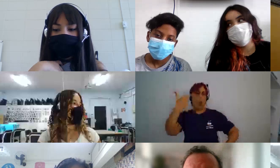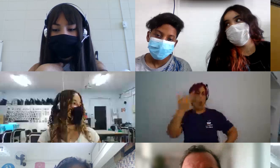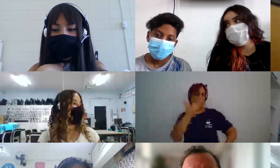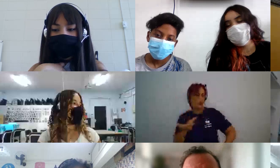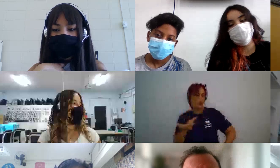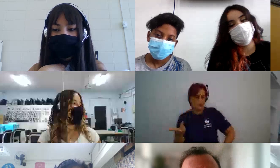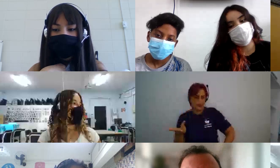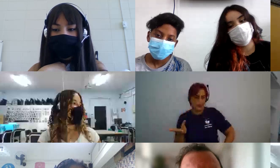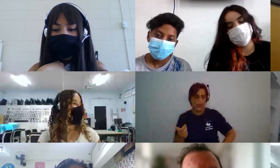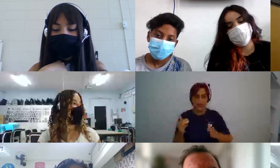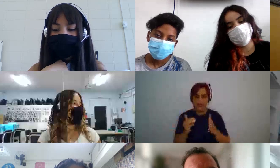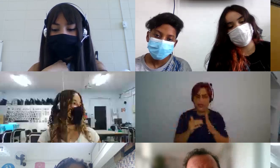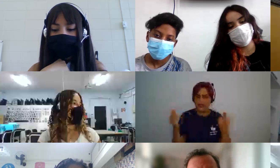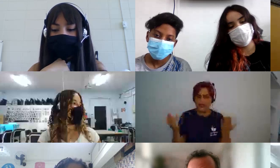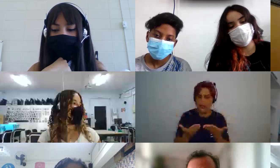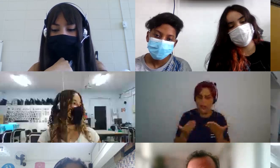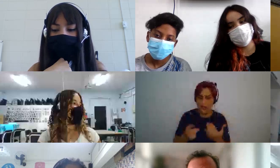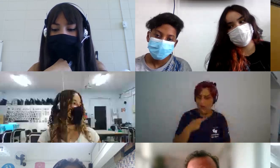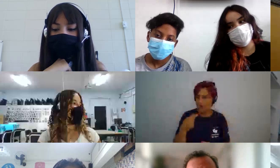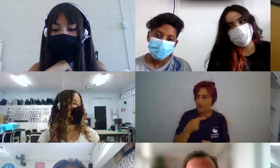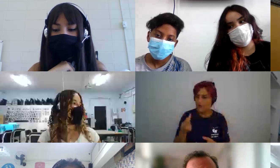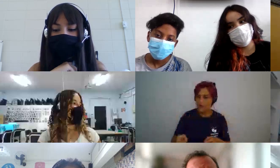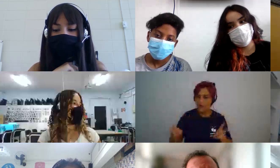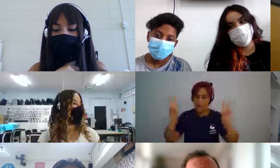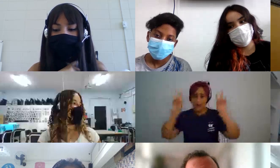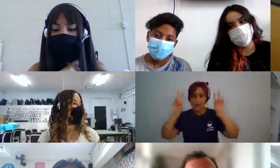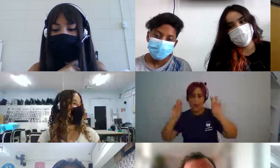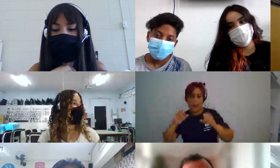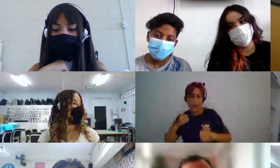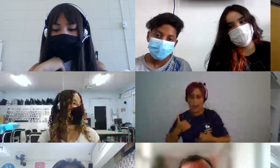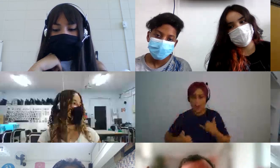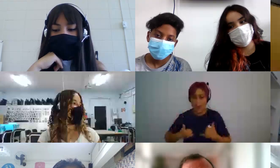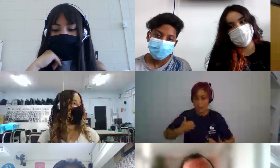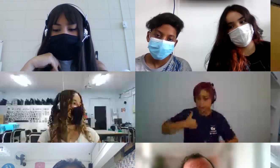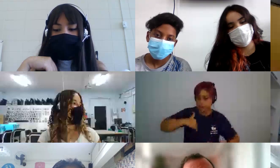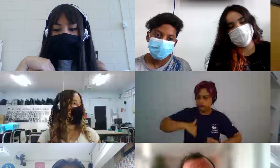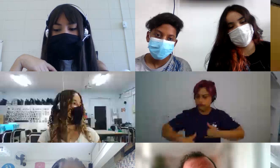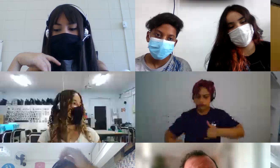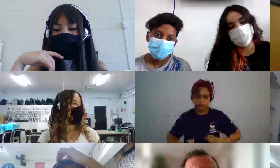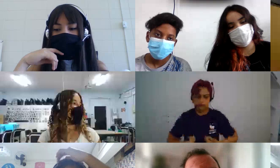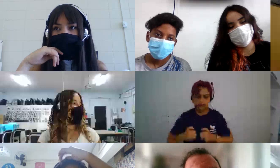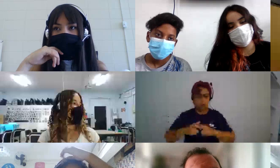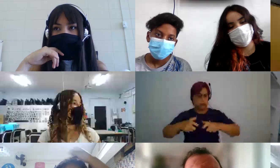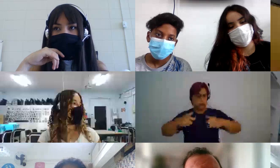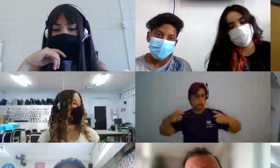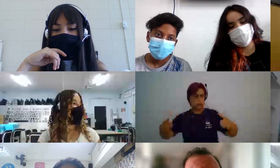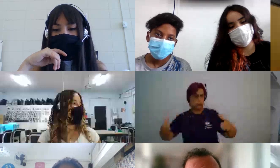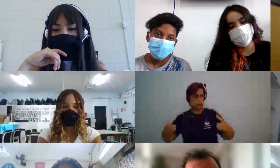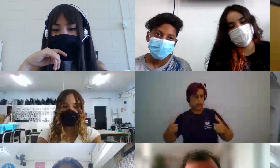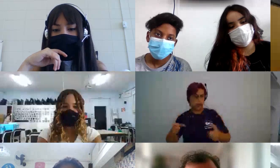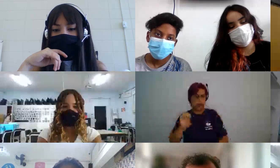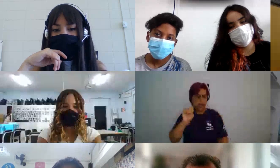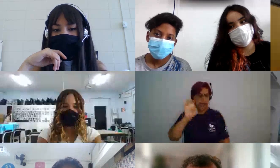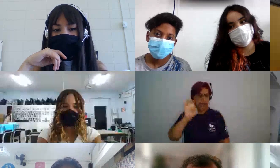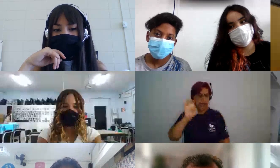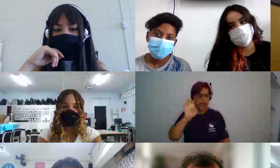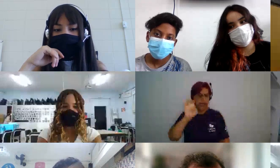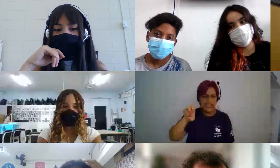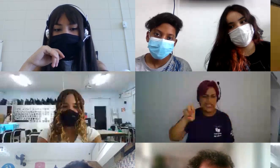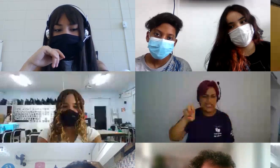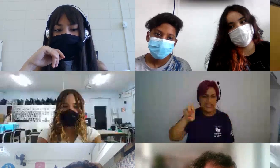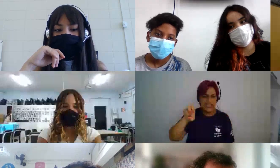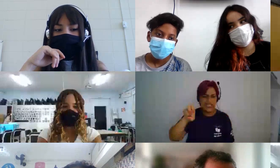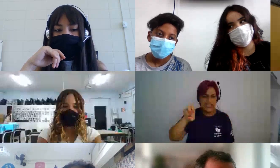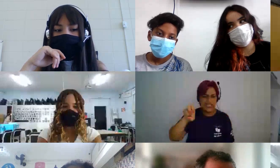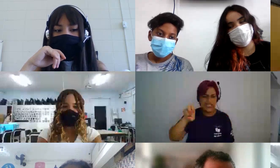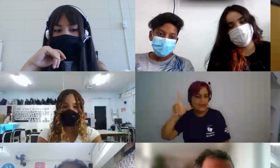até agora que essa energia mais ampla que está em torno da gente chama sexualidade. Mas agora eu vou dedicar